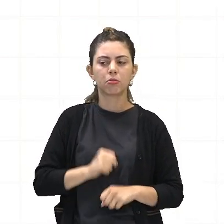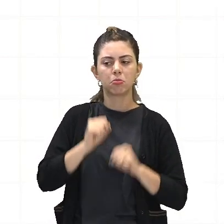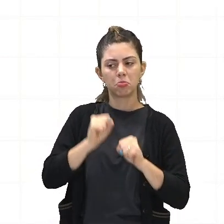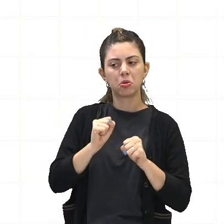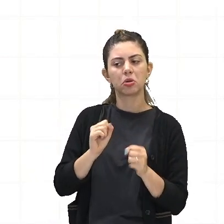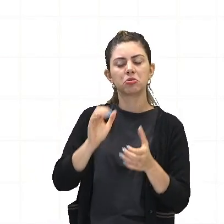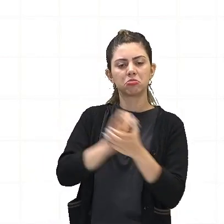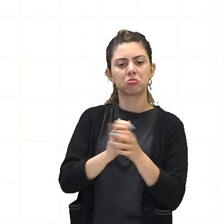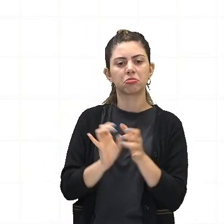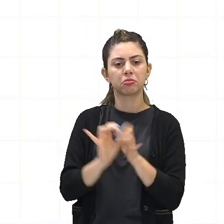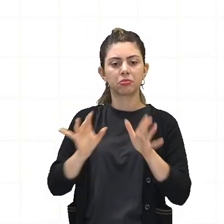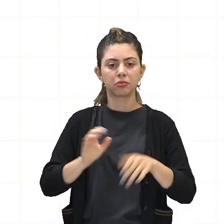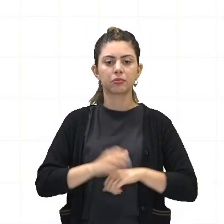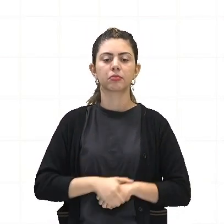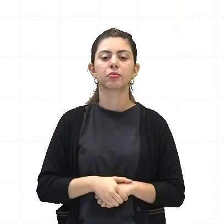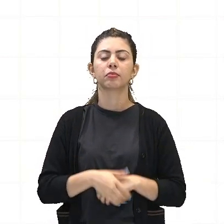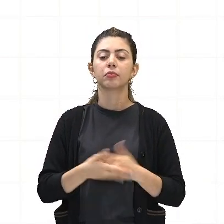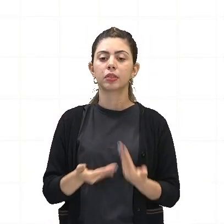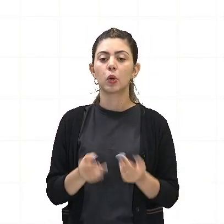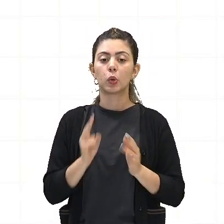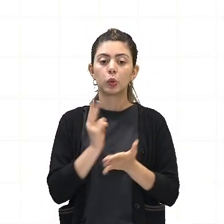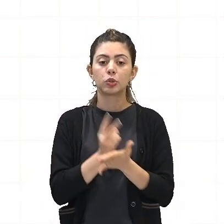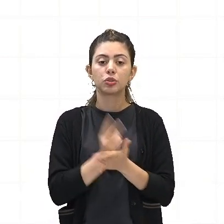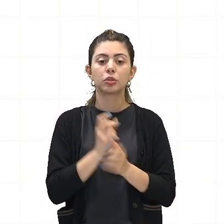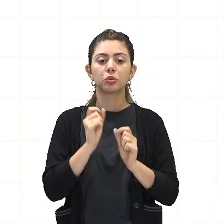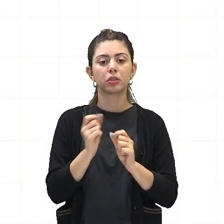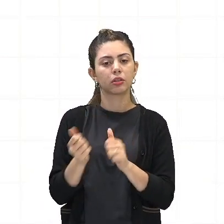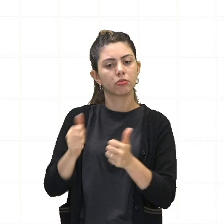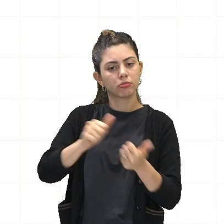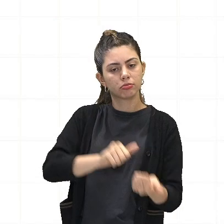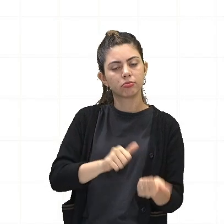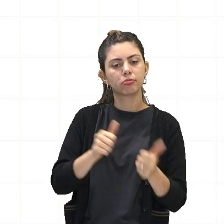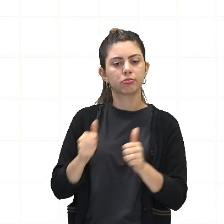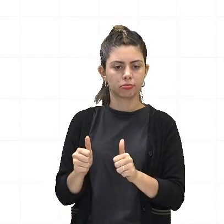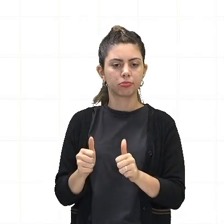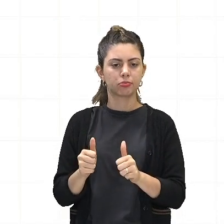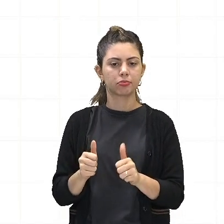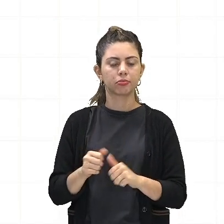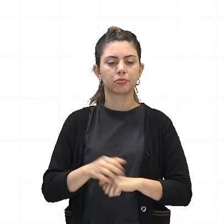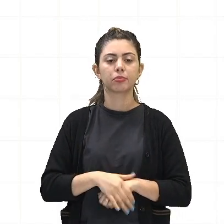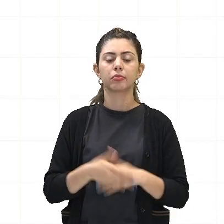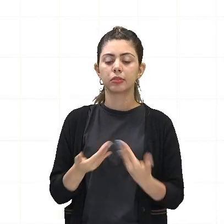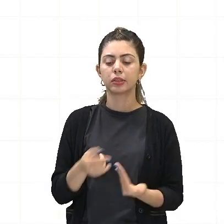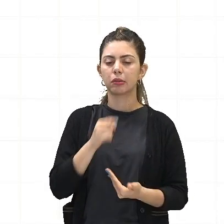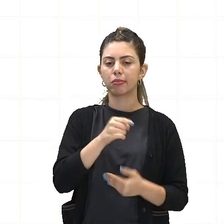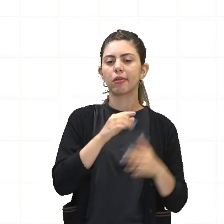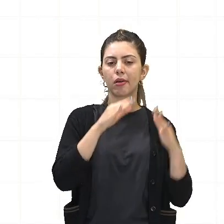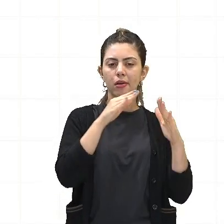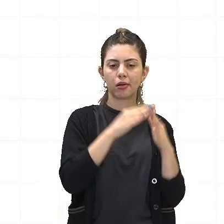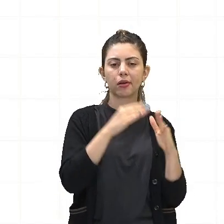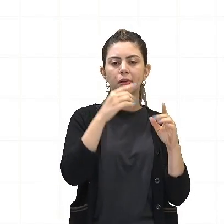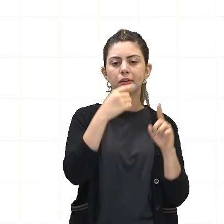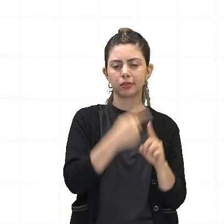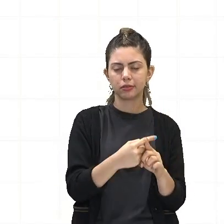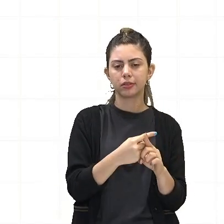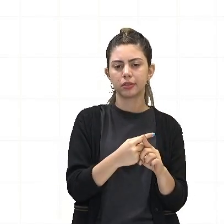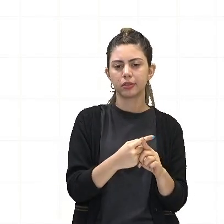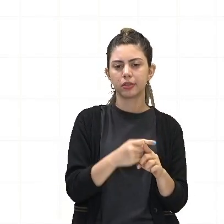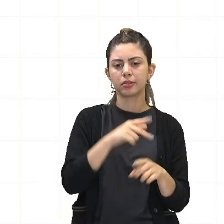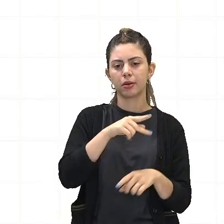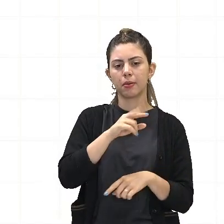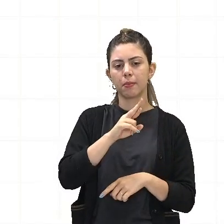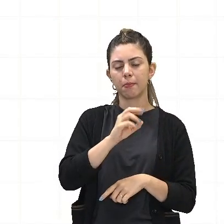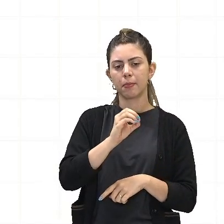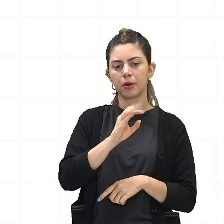aceitar ser deixada de lado, certo? Por isso ele vai perseguir Martinho Lutero, que também vai ser acolhido por